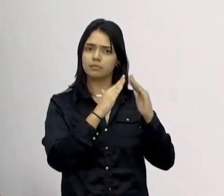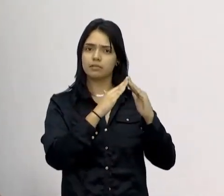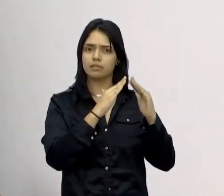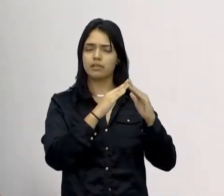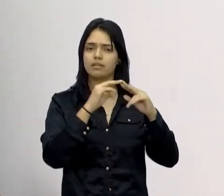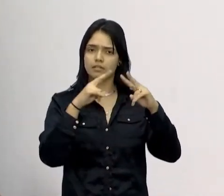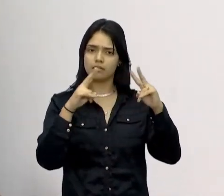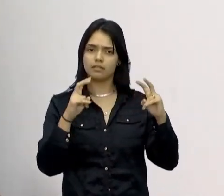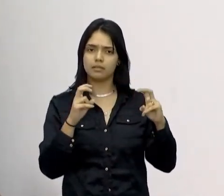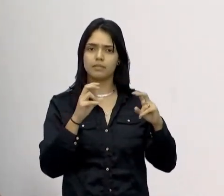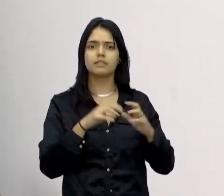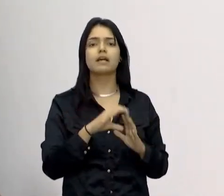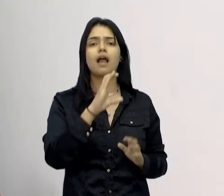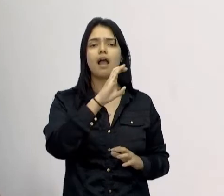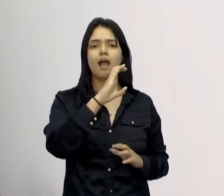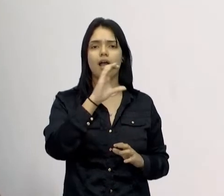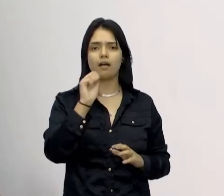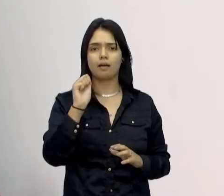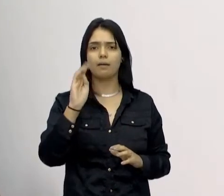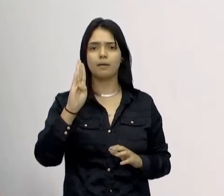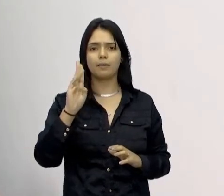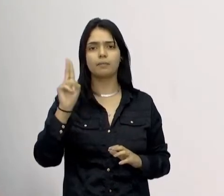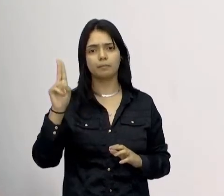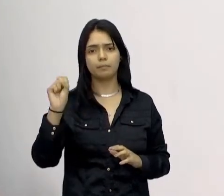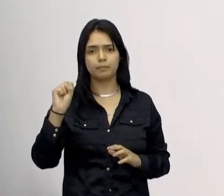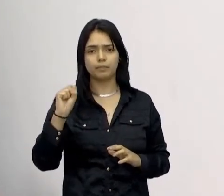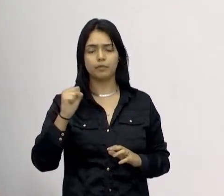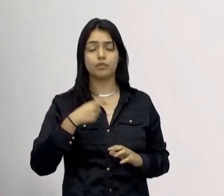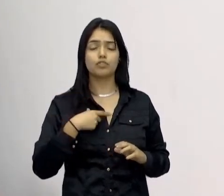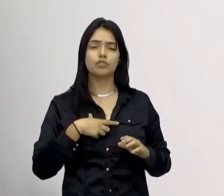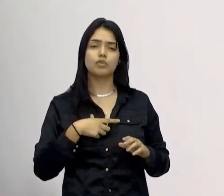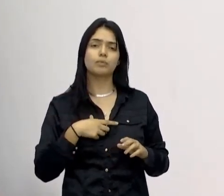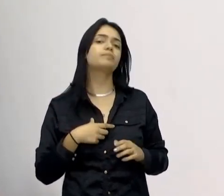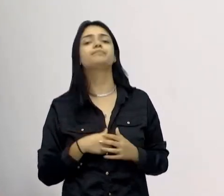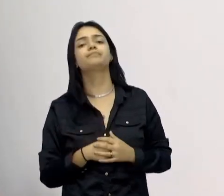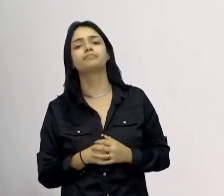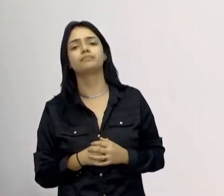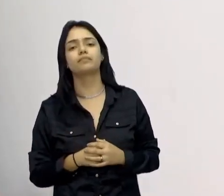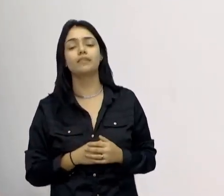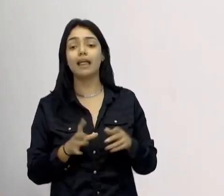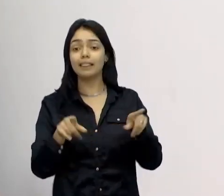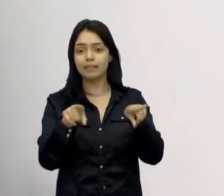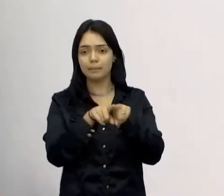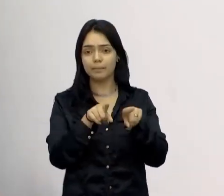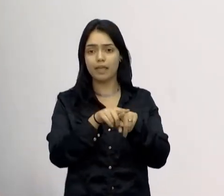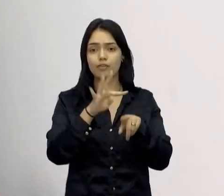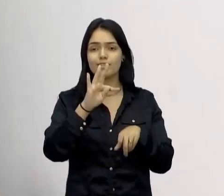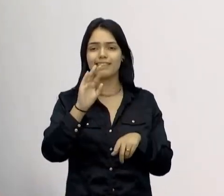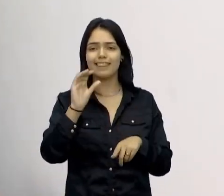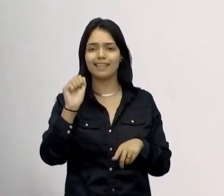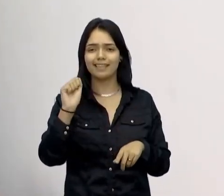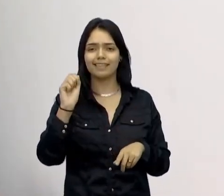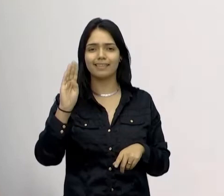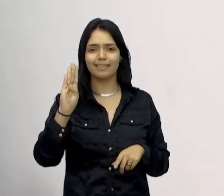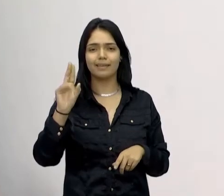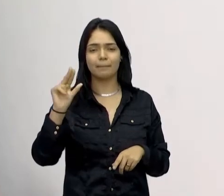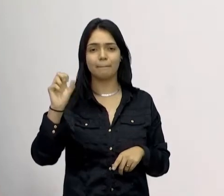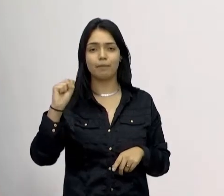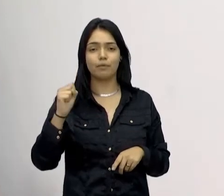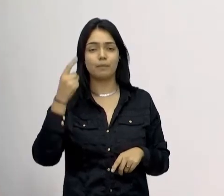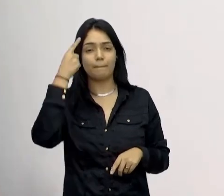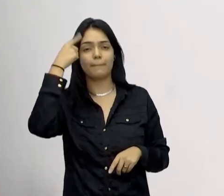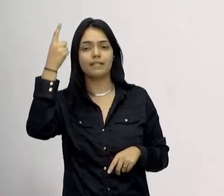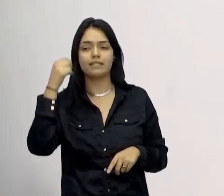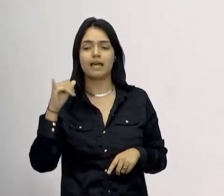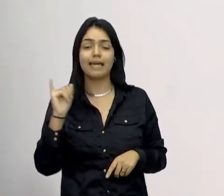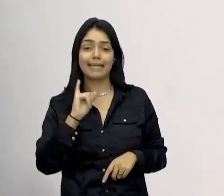grandes tabus que nós temos na cultura social é a ideia do incesto, ou seja, que pessoas do